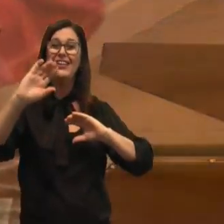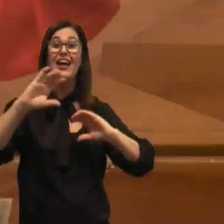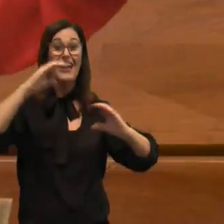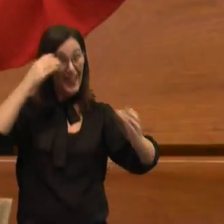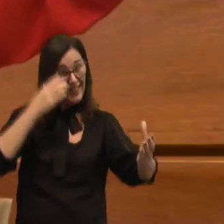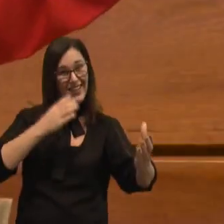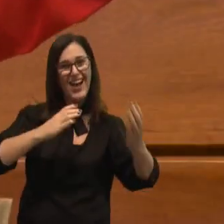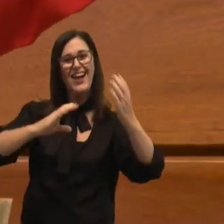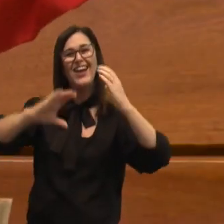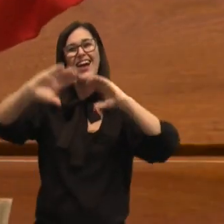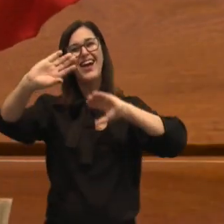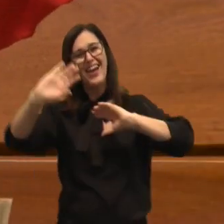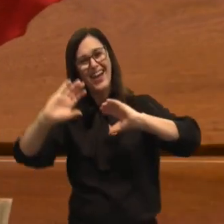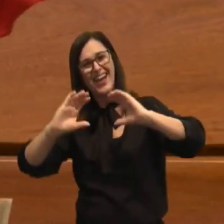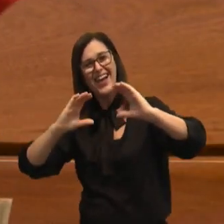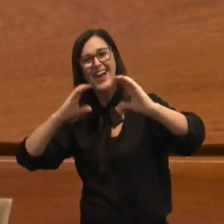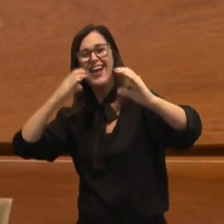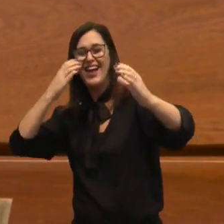cantarei,